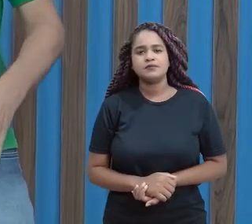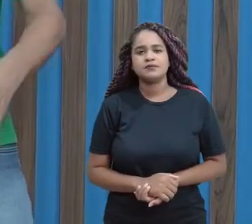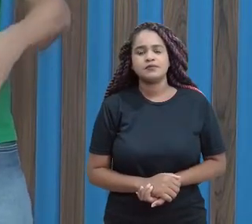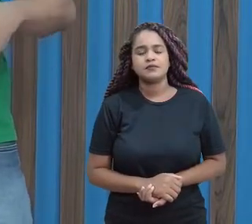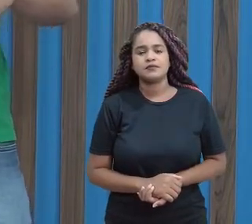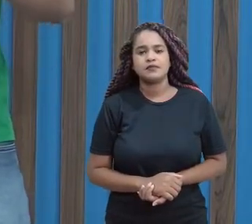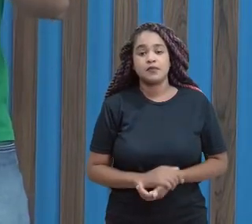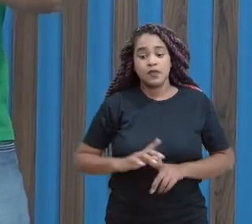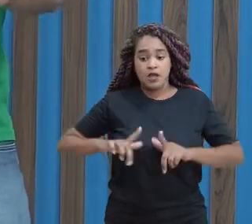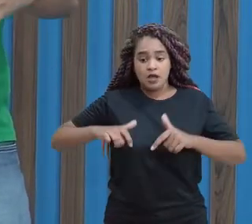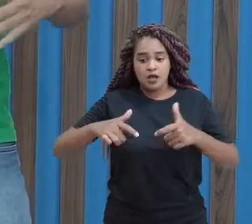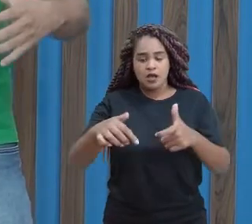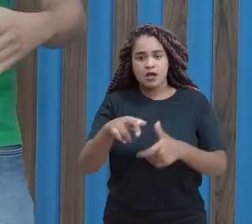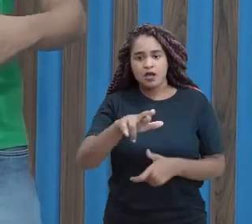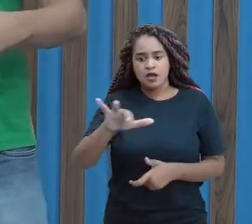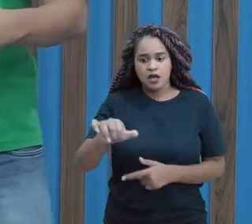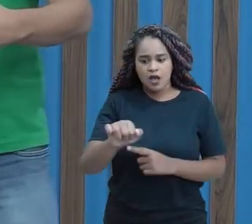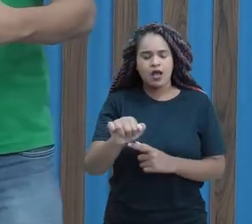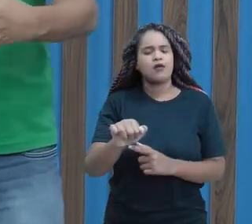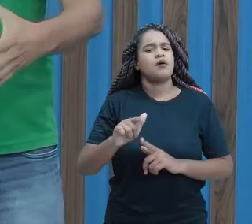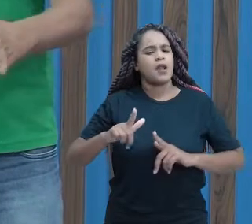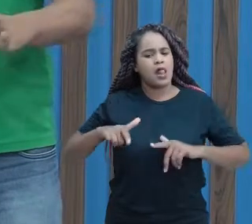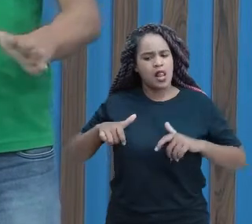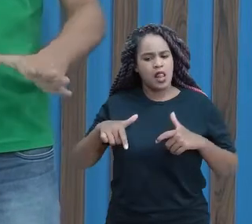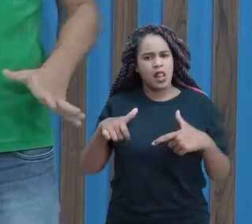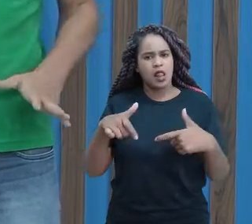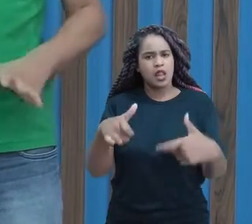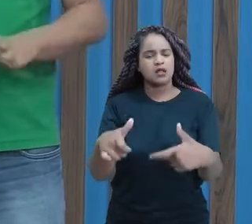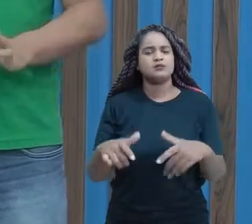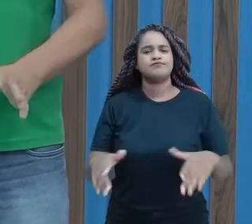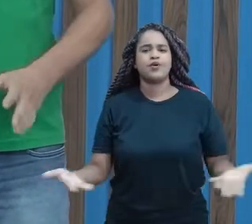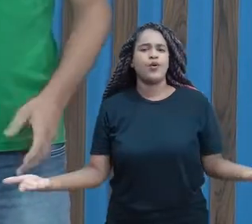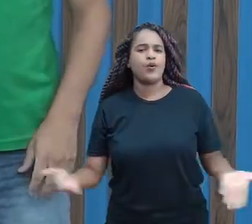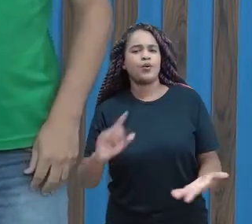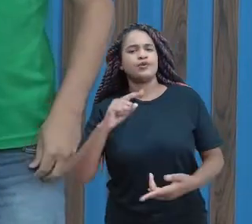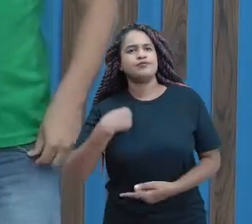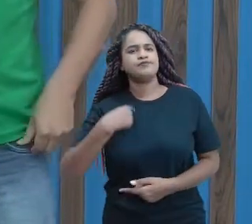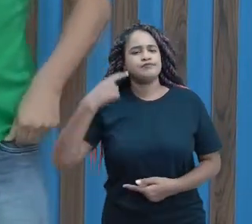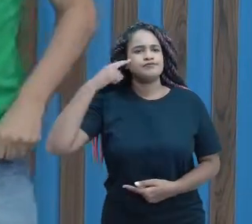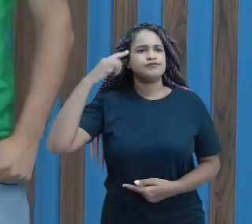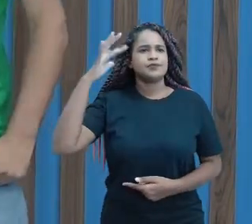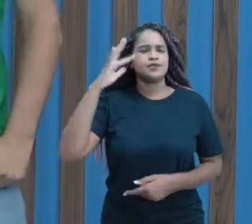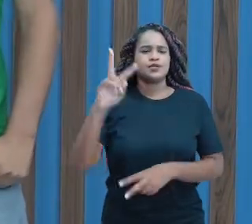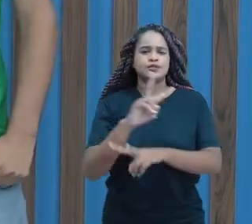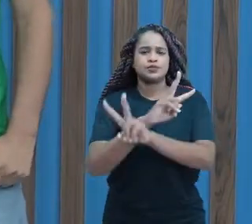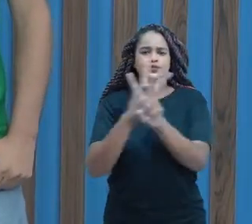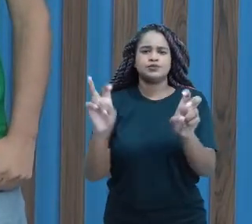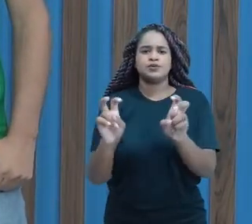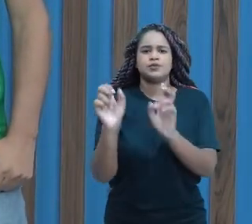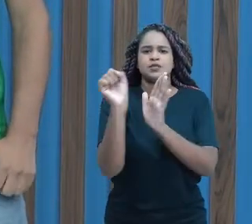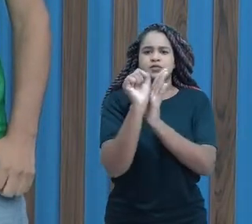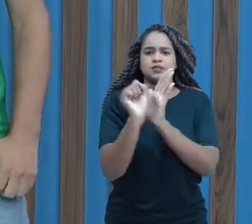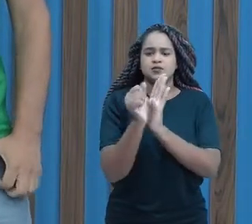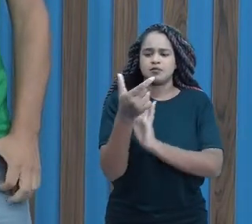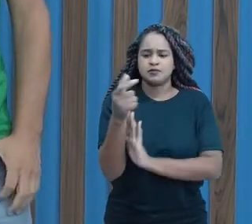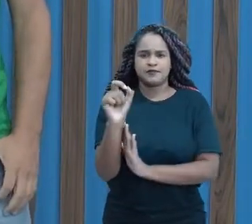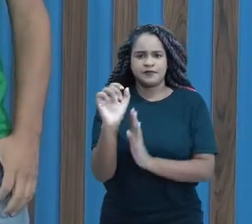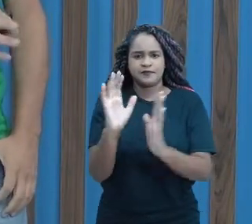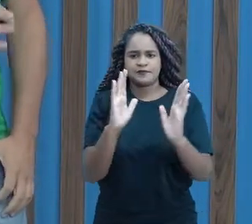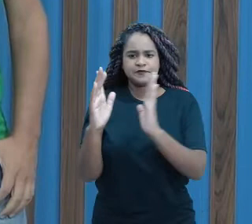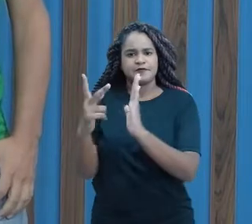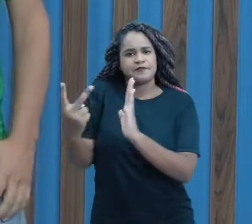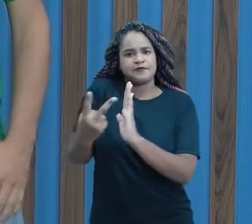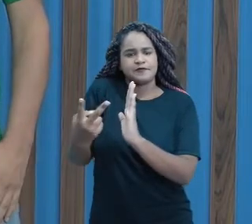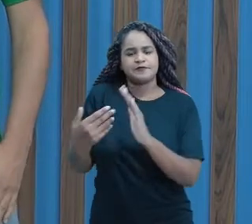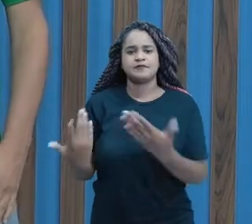de disputa e que nos ajudam a pensar realmente a segunda metade do século XX, né? Então é difícil a gente pensar em